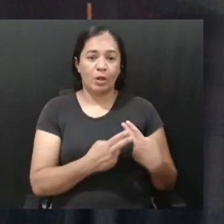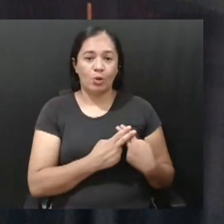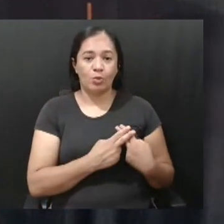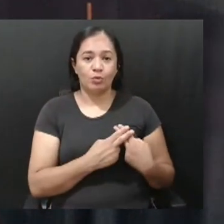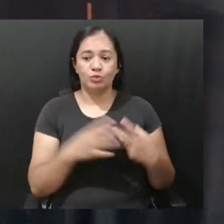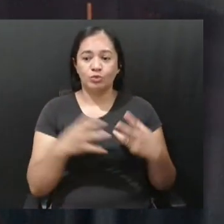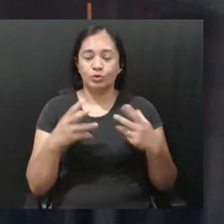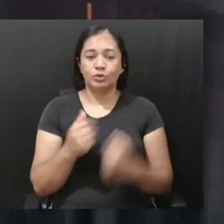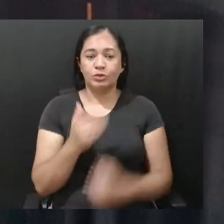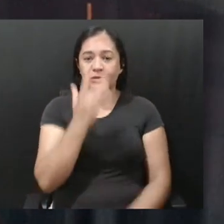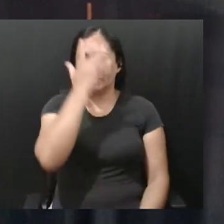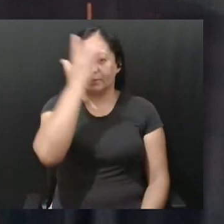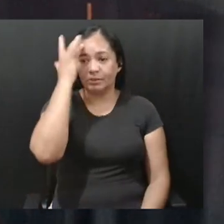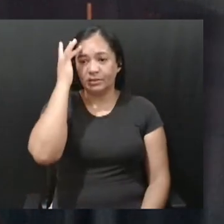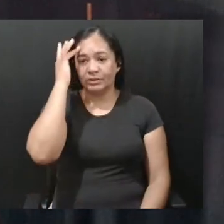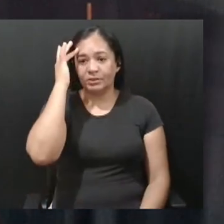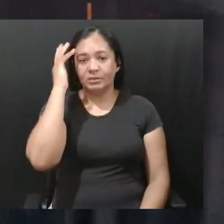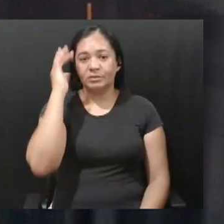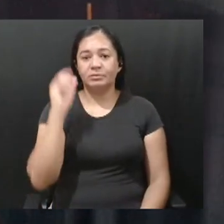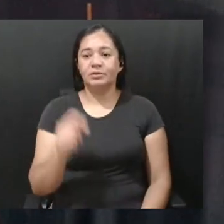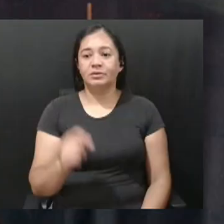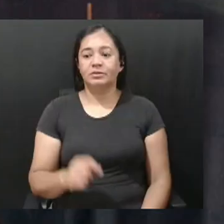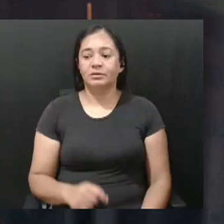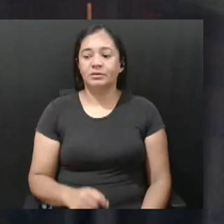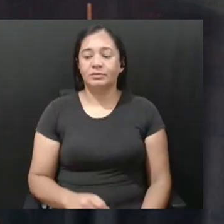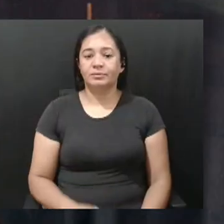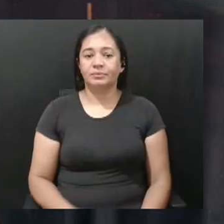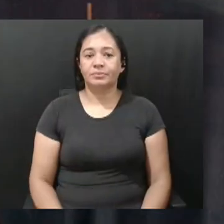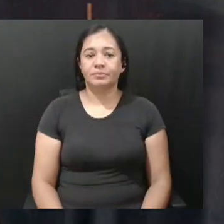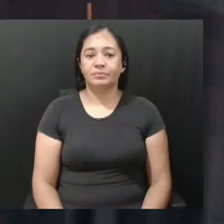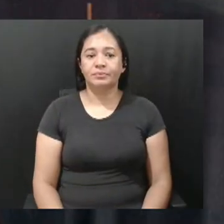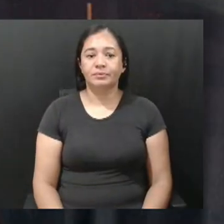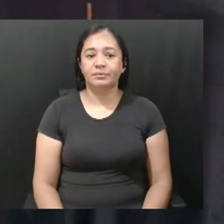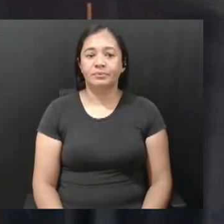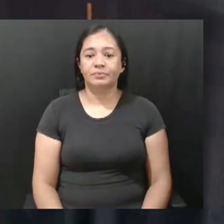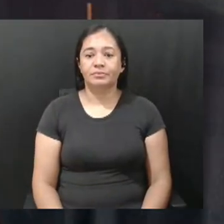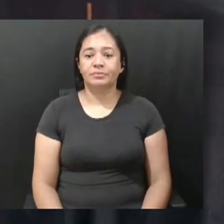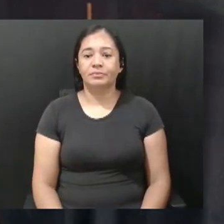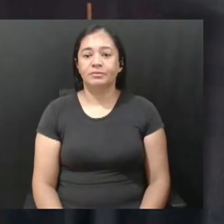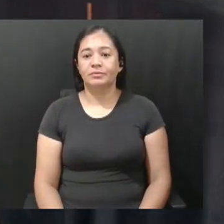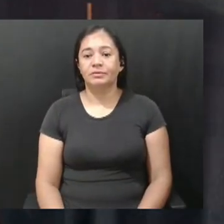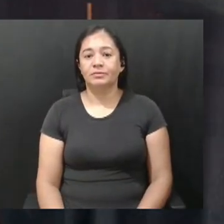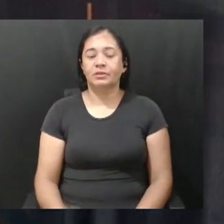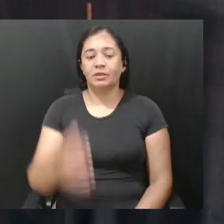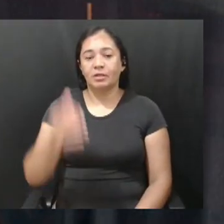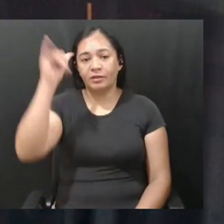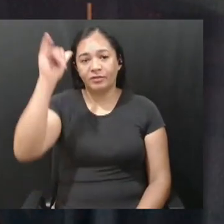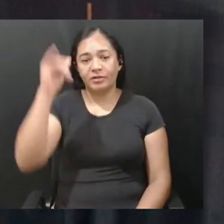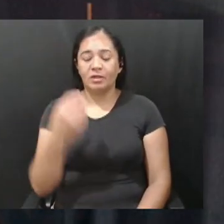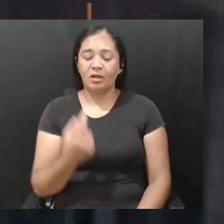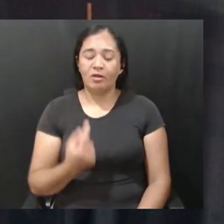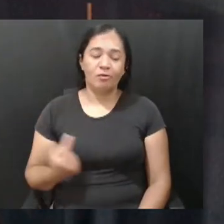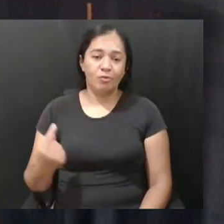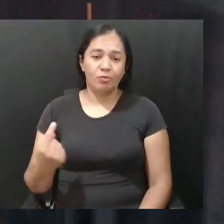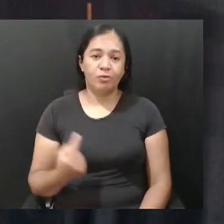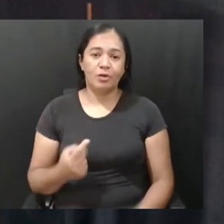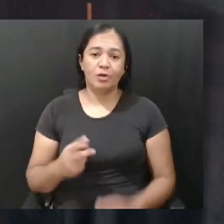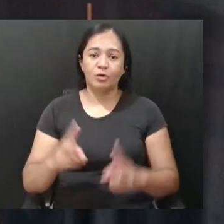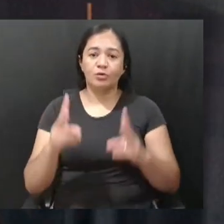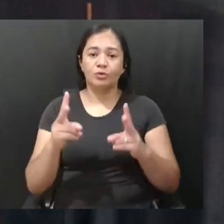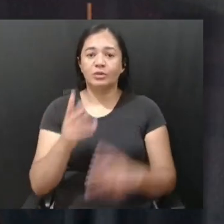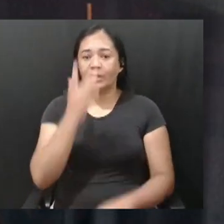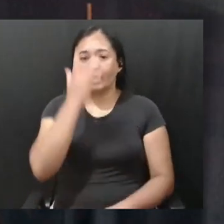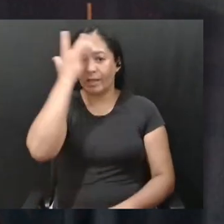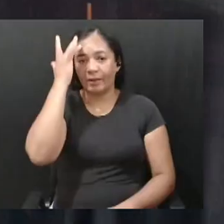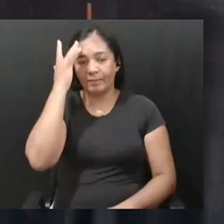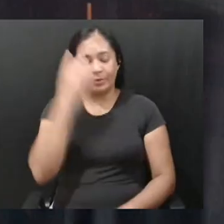de certa Uhum. forma. Então, não passar por isso sozinho, né, de manter aquela pessoa viva nas